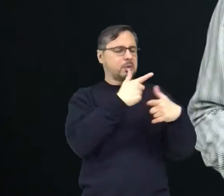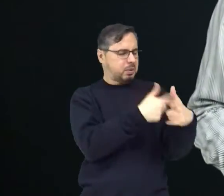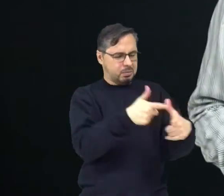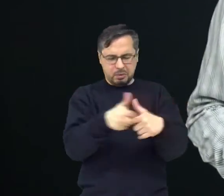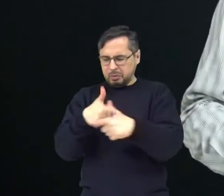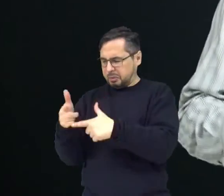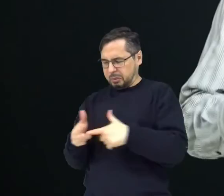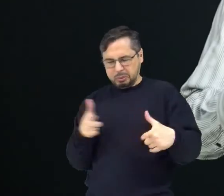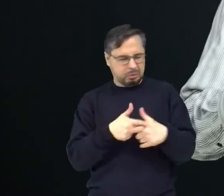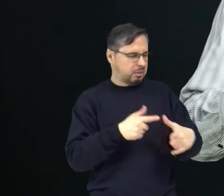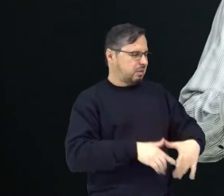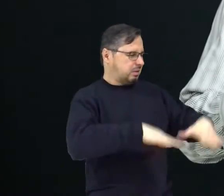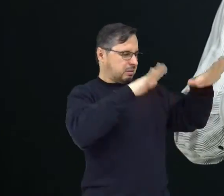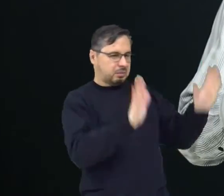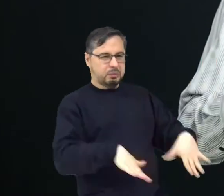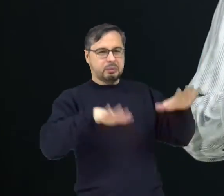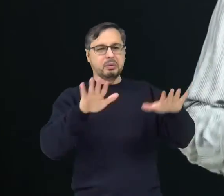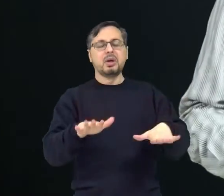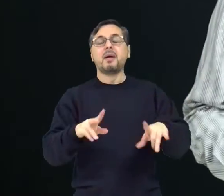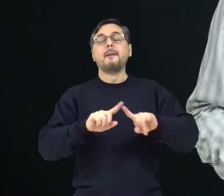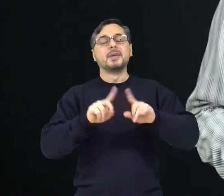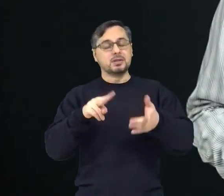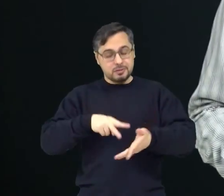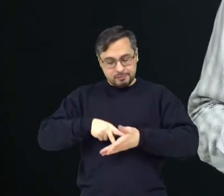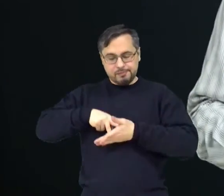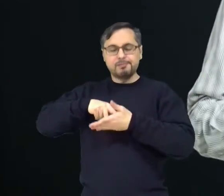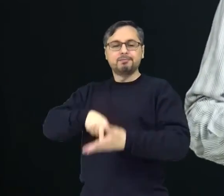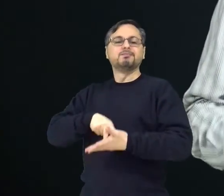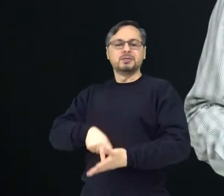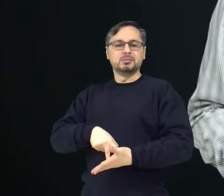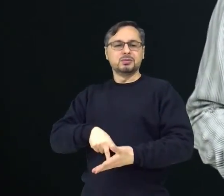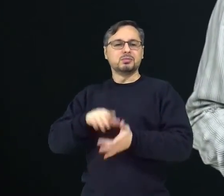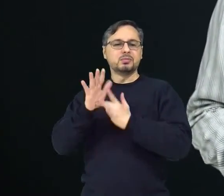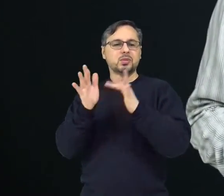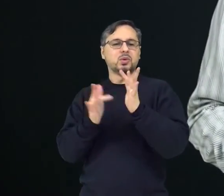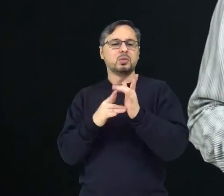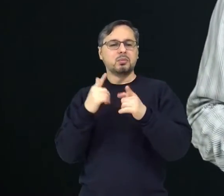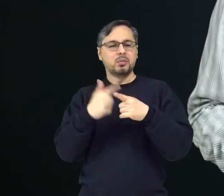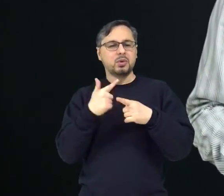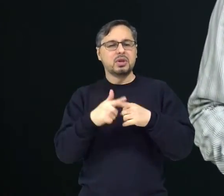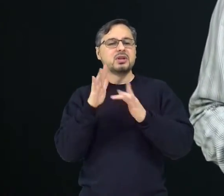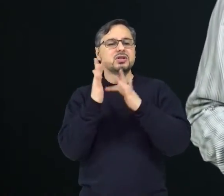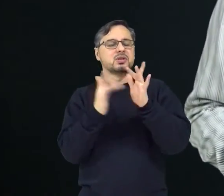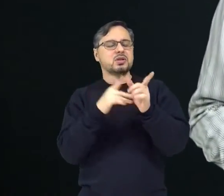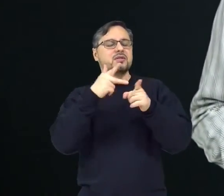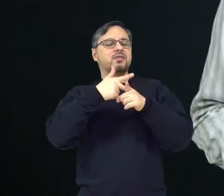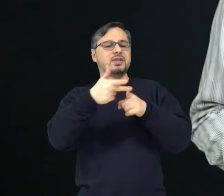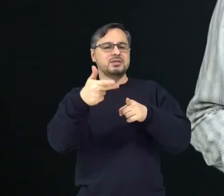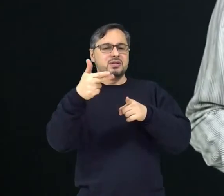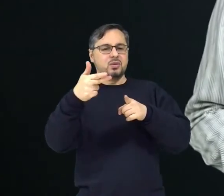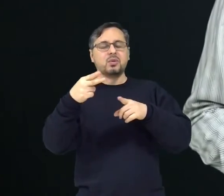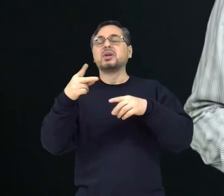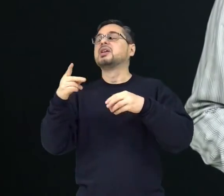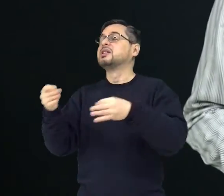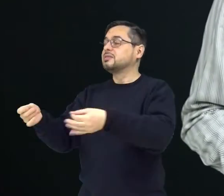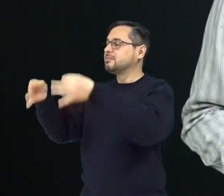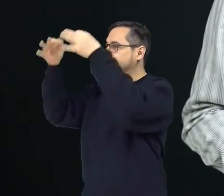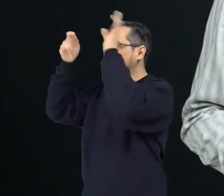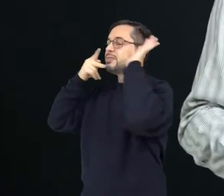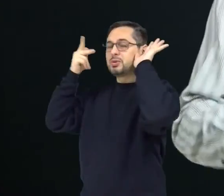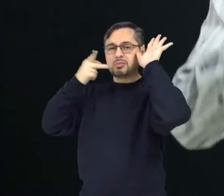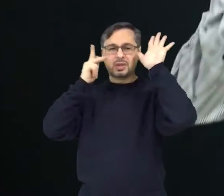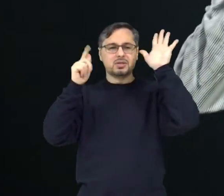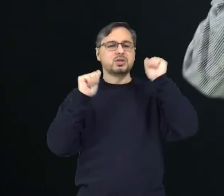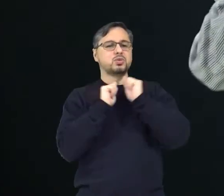vida. Mas nós vamos aguentar firmes, porque Jesus venceu e nos deu a garantia de que também com Ele